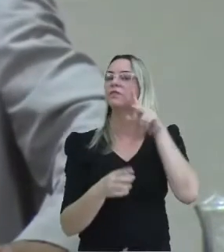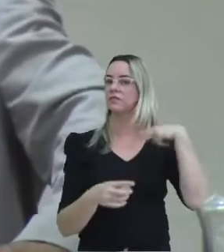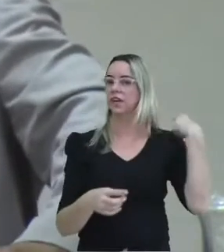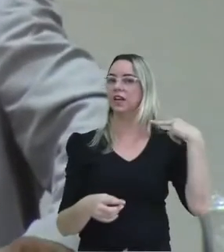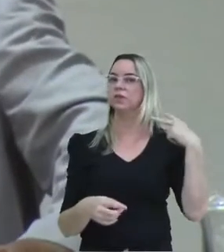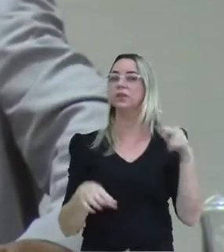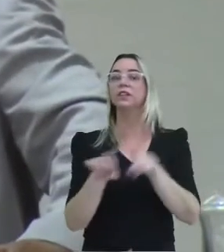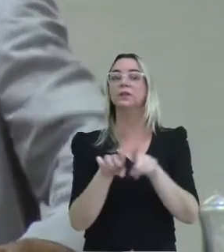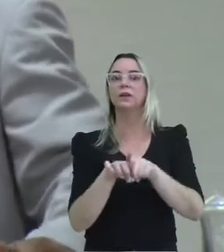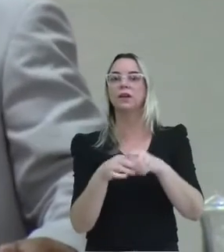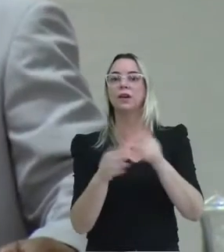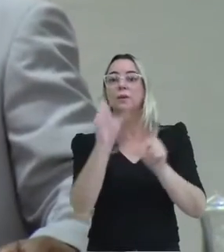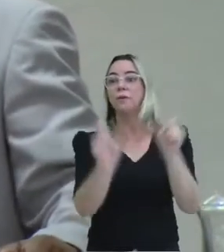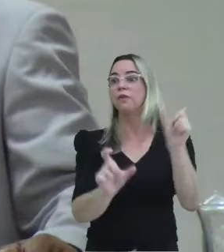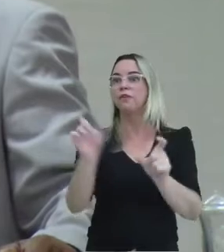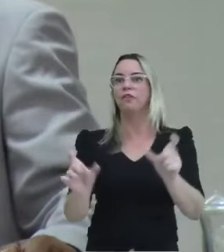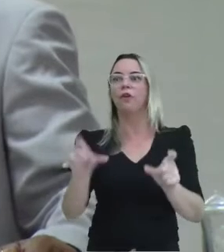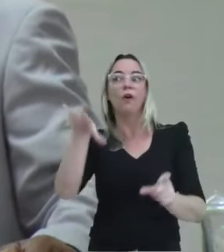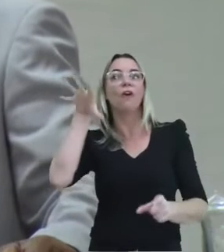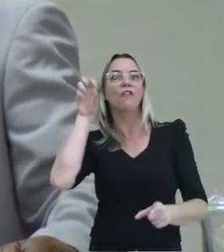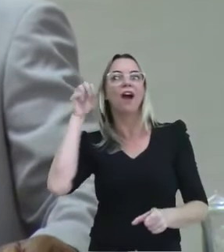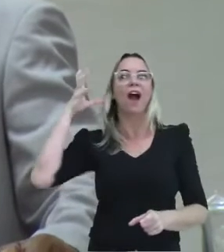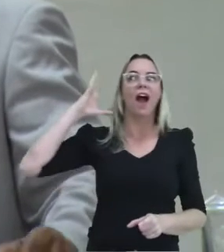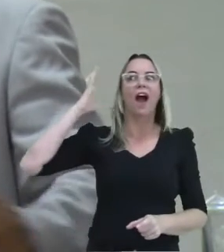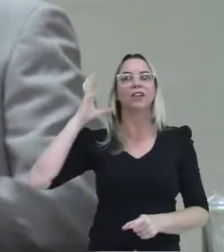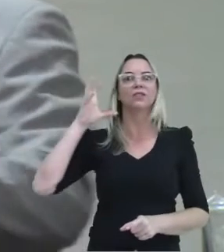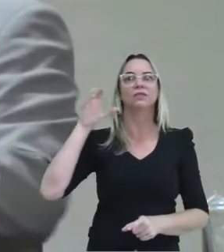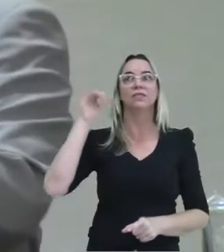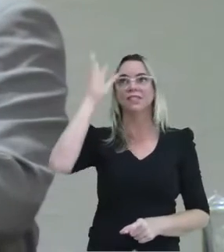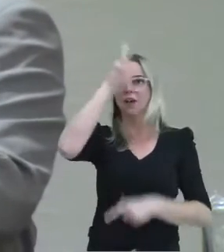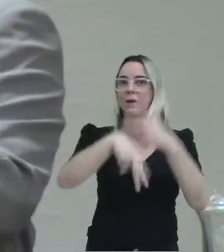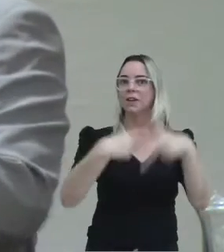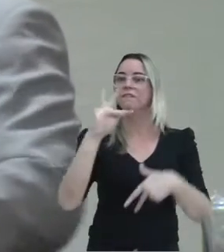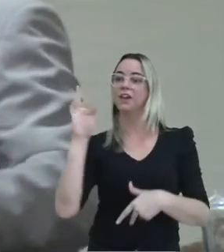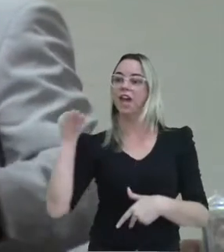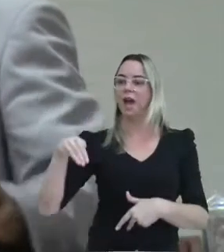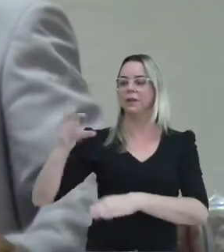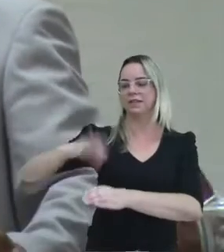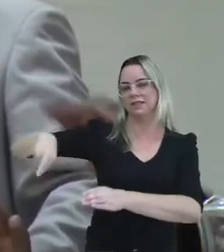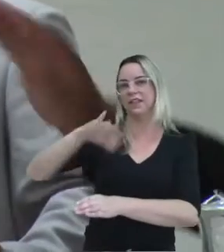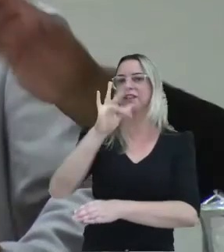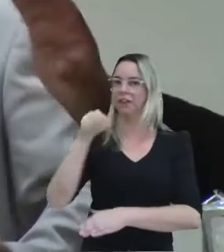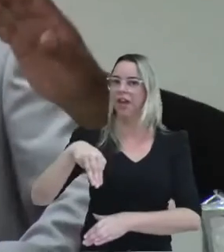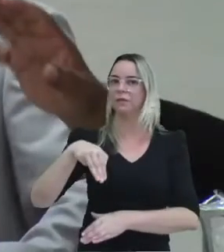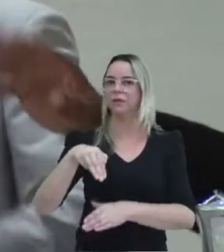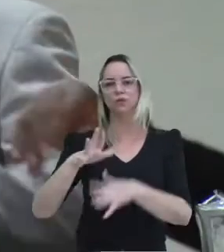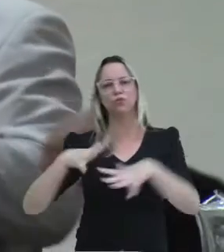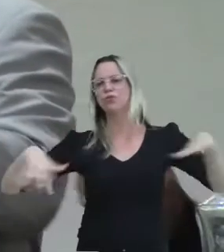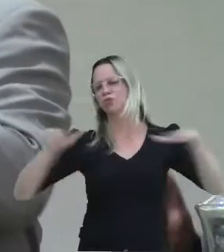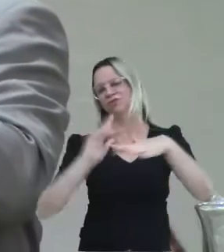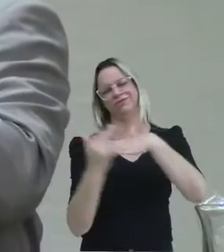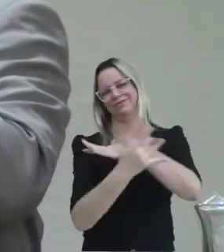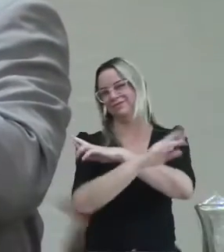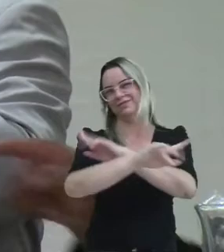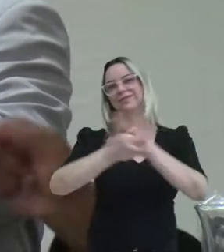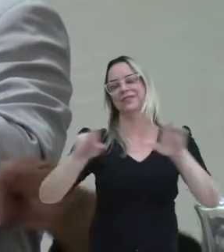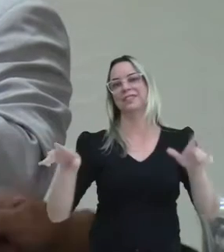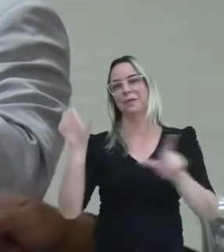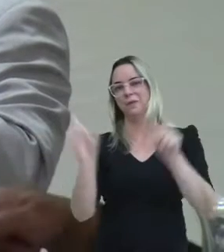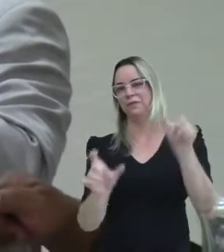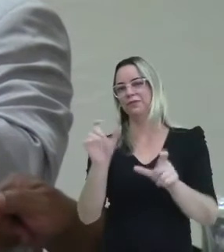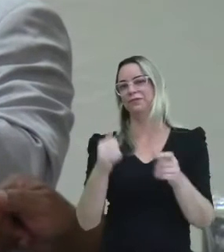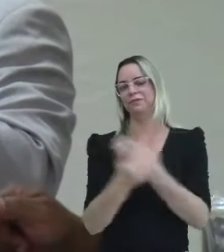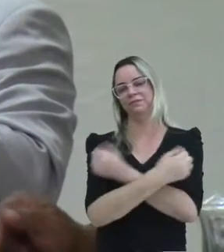estão ouvindo a São Bento FM, Espírito Santo FM e todas as redes sociais.